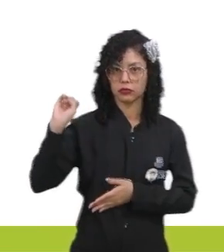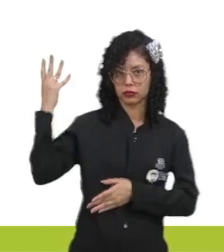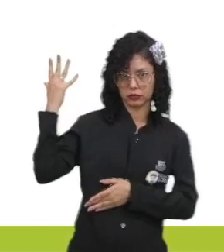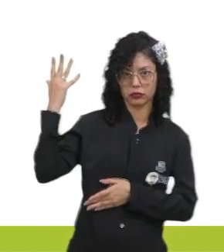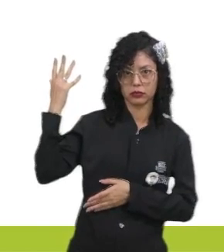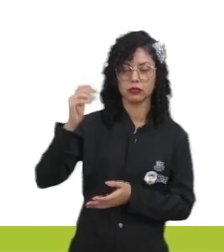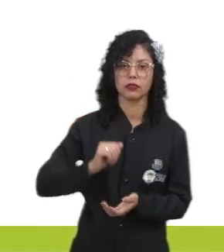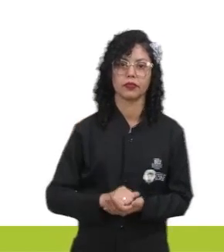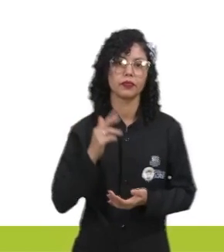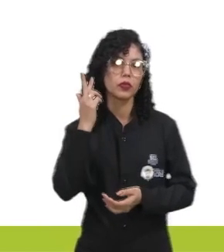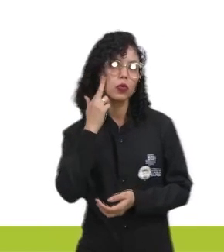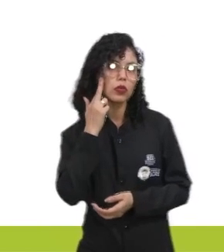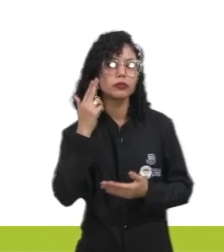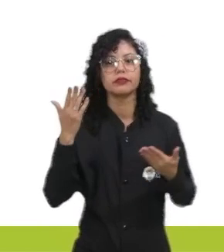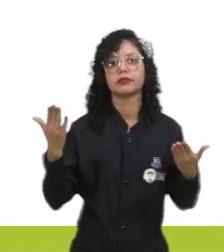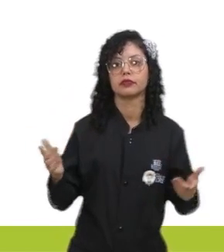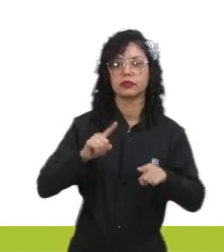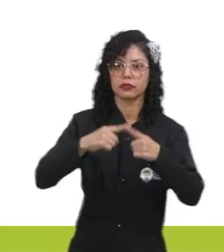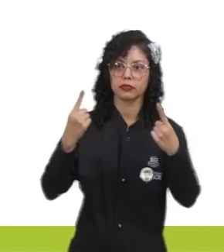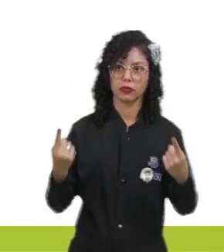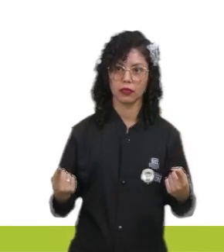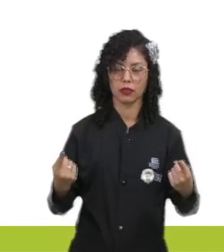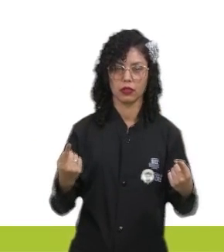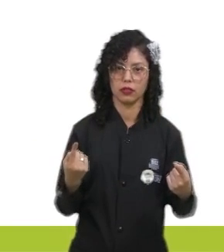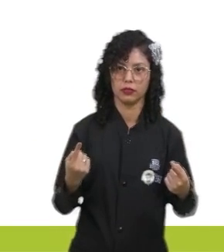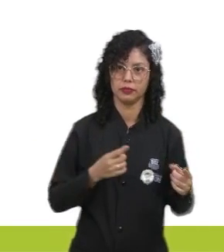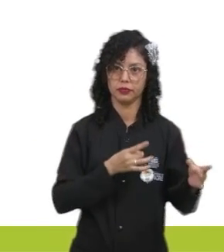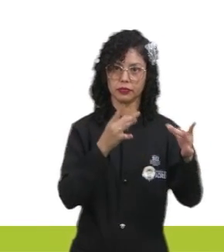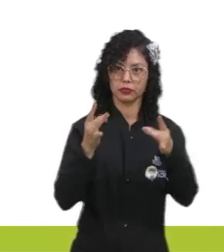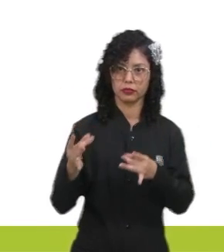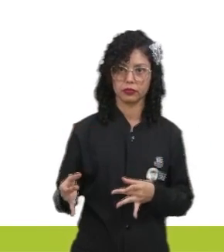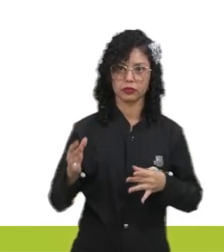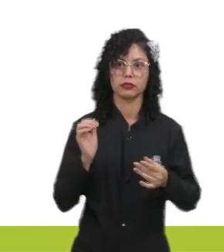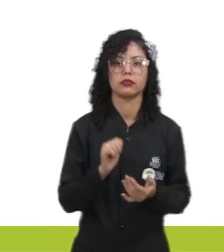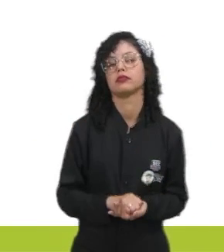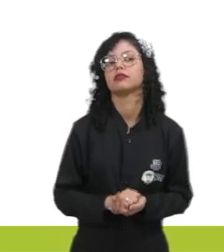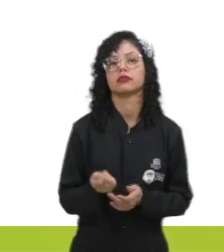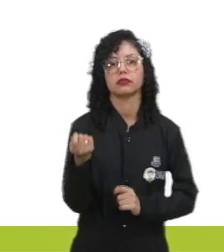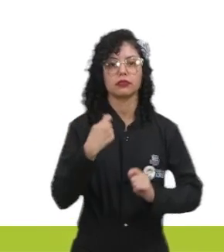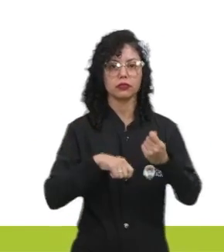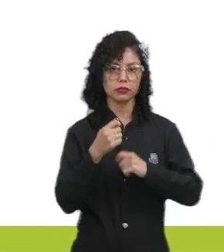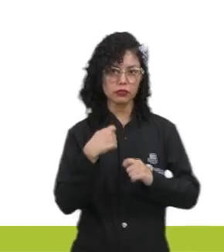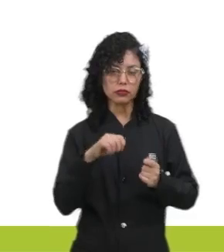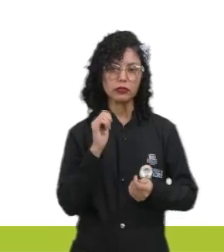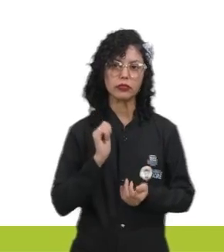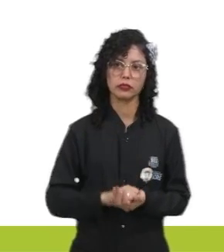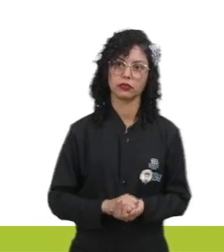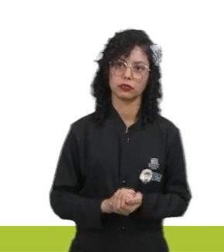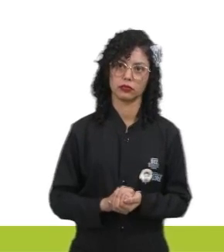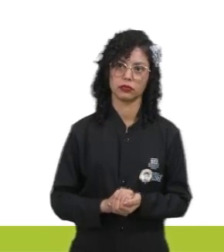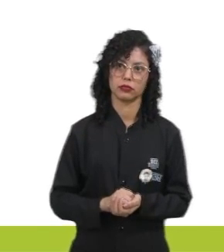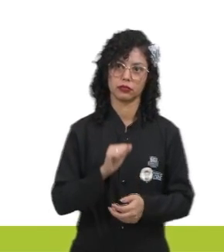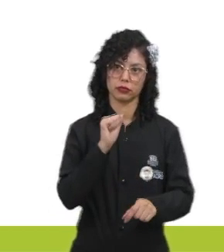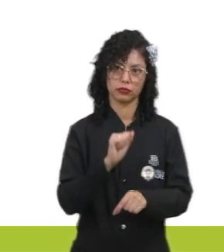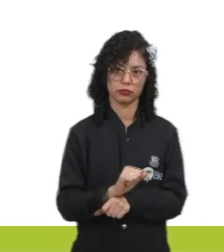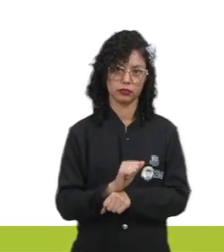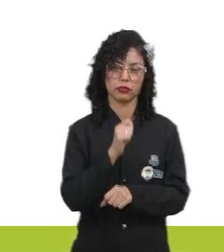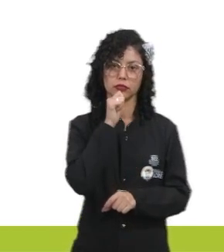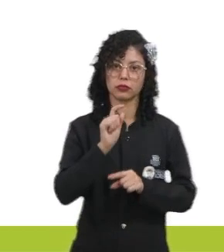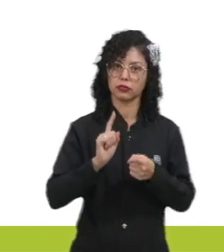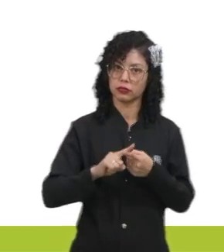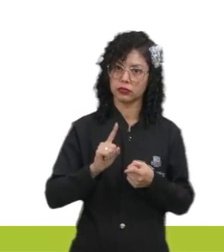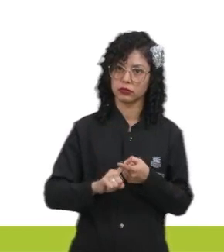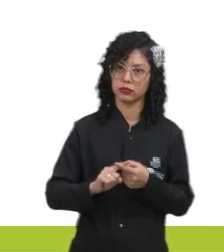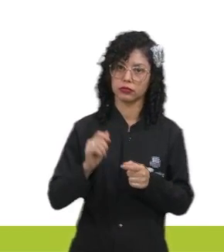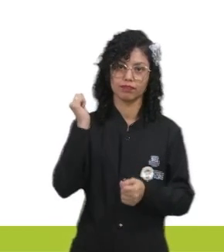acontecido, normalmente, mas não vende. Por que essa economia, então, vai estancar? Porque os seus